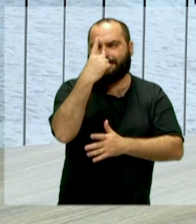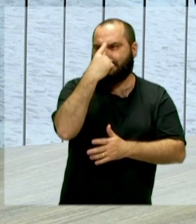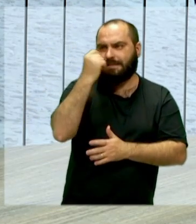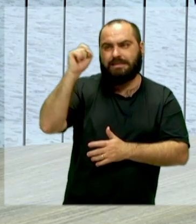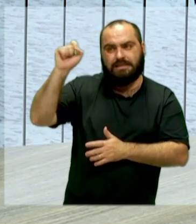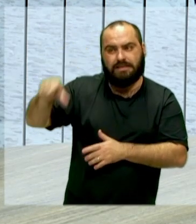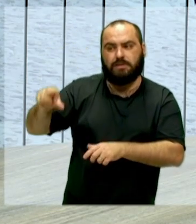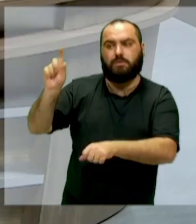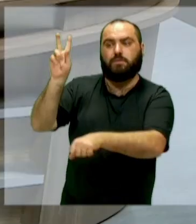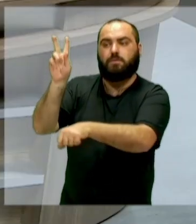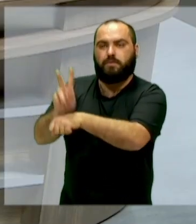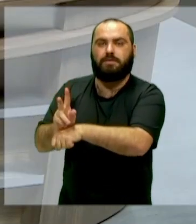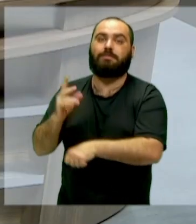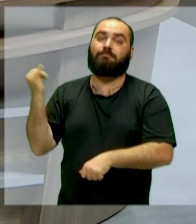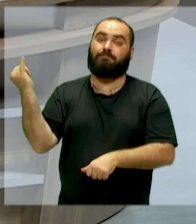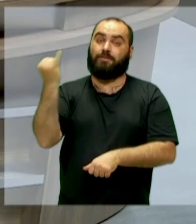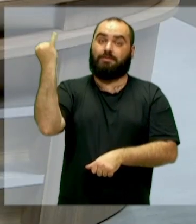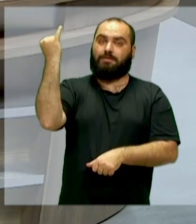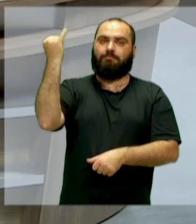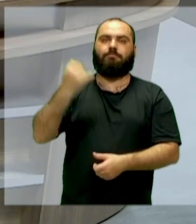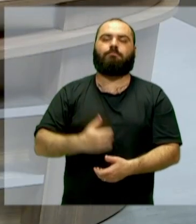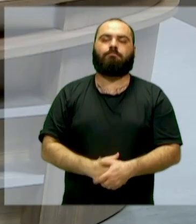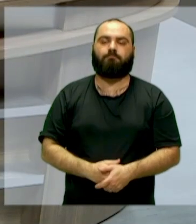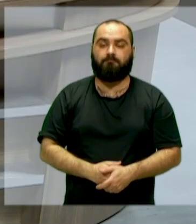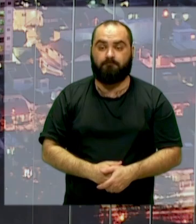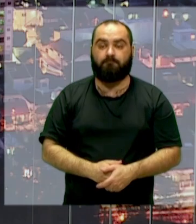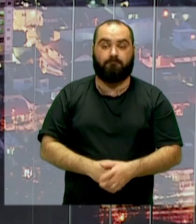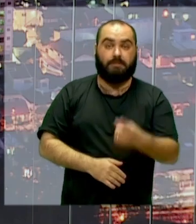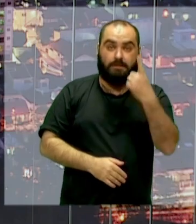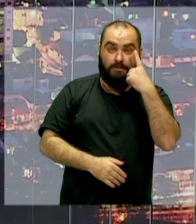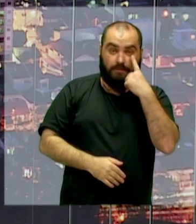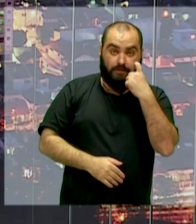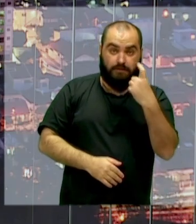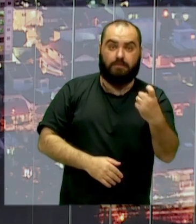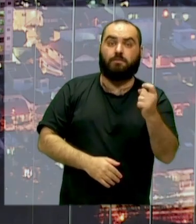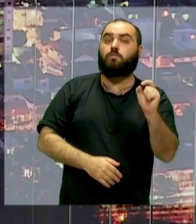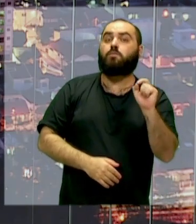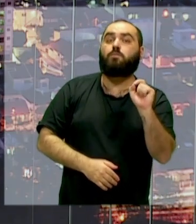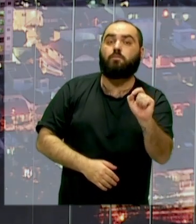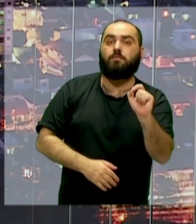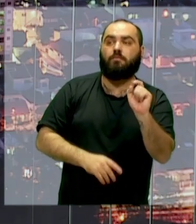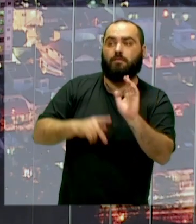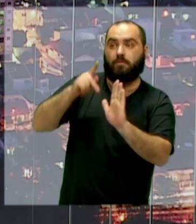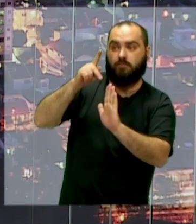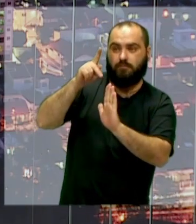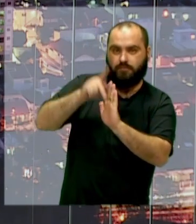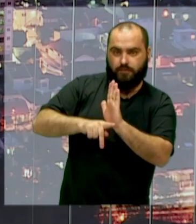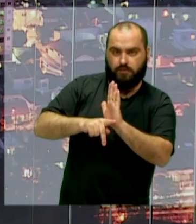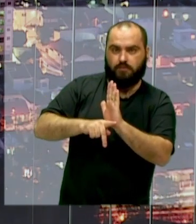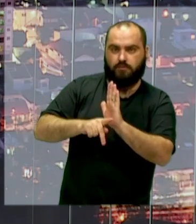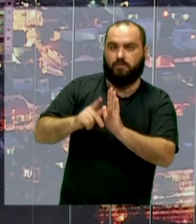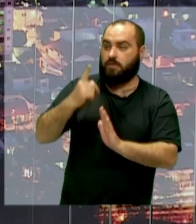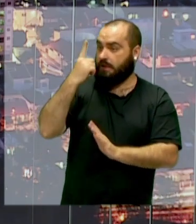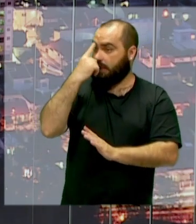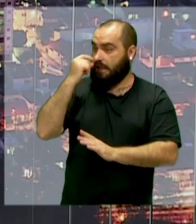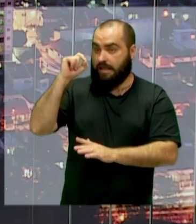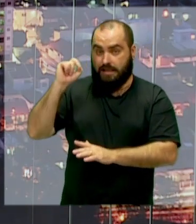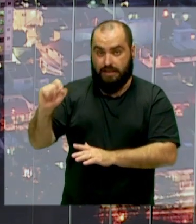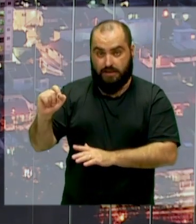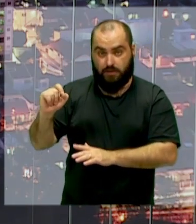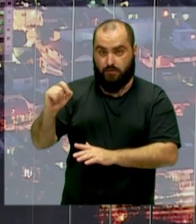importante a gente falar disso é e e interessante né que o o projeto o coletivo chama Lixo